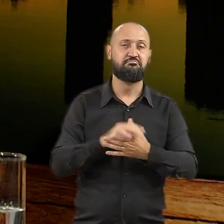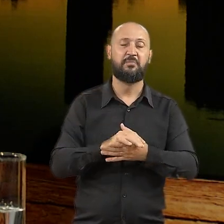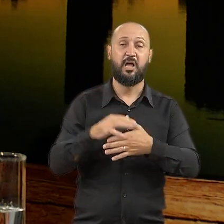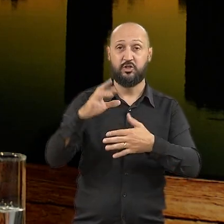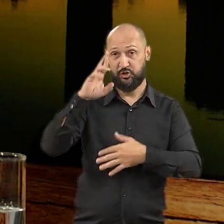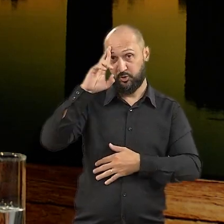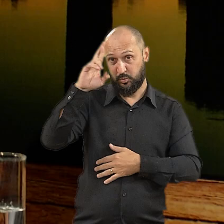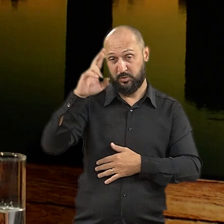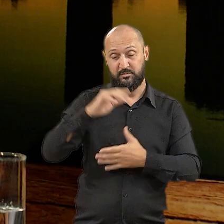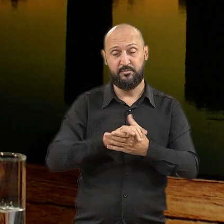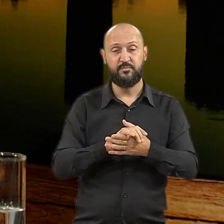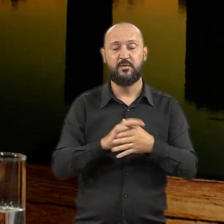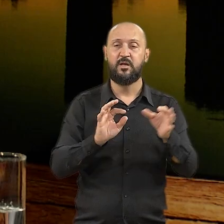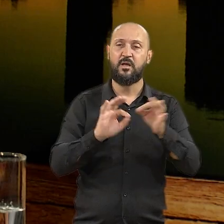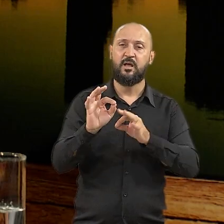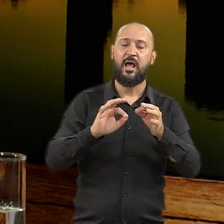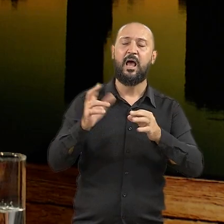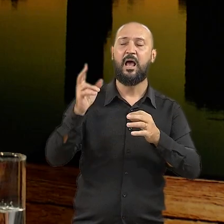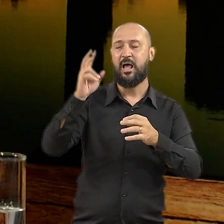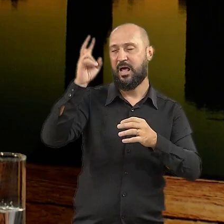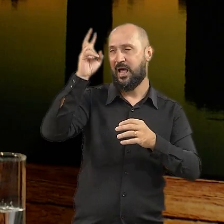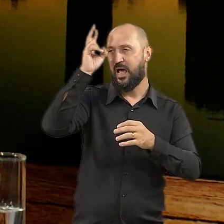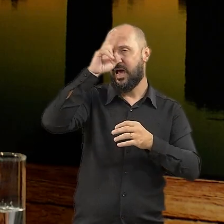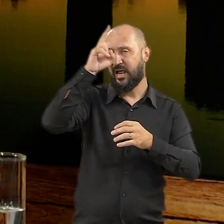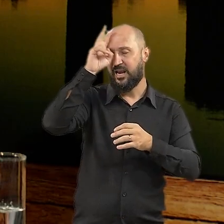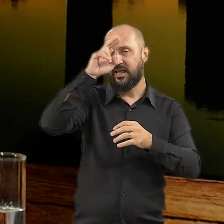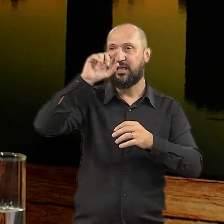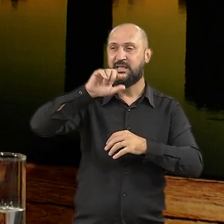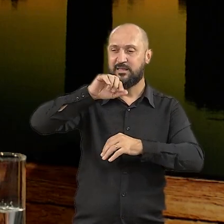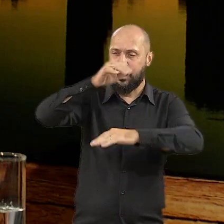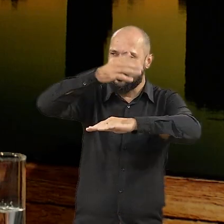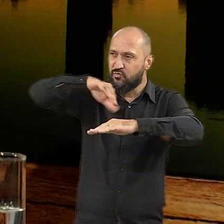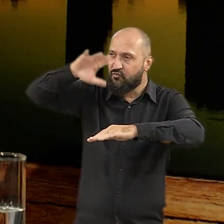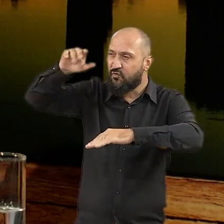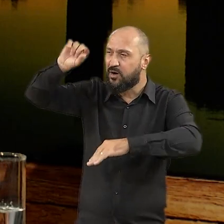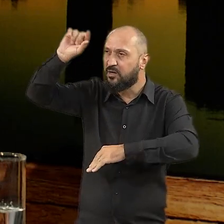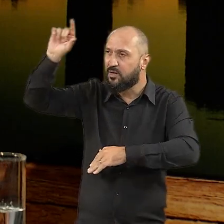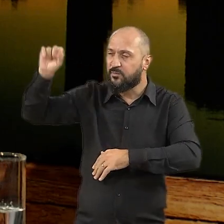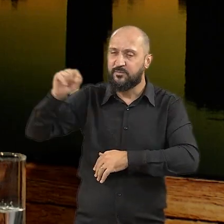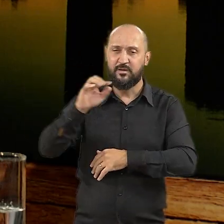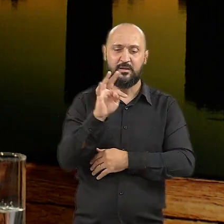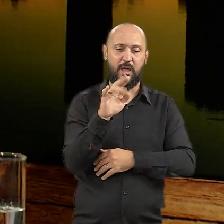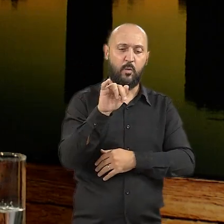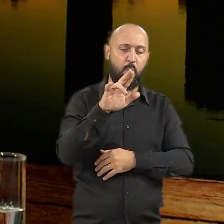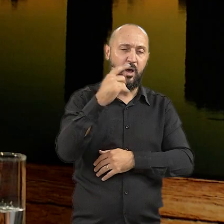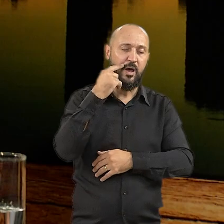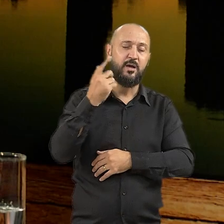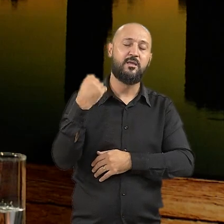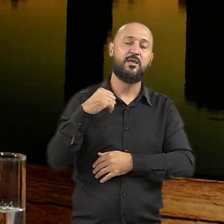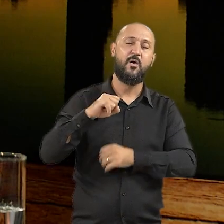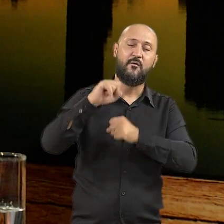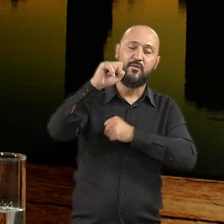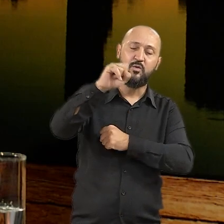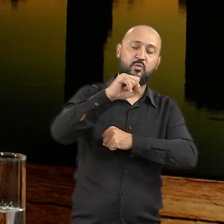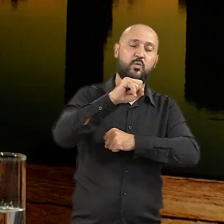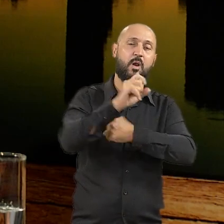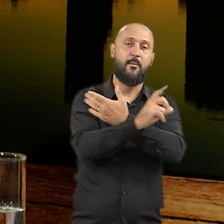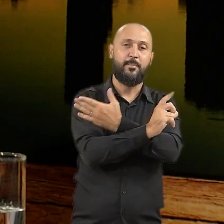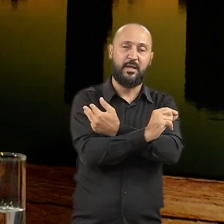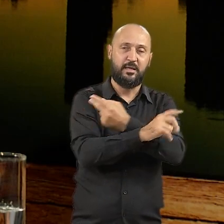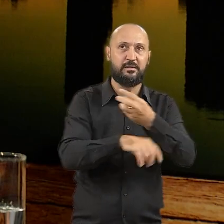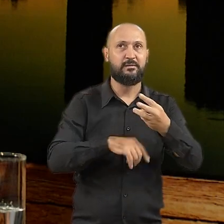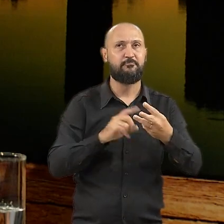Sim. A gente montou A Lenda do Vale da Lua, o Taquari, Uma Aventura no